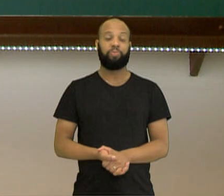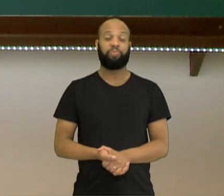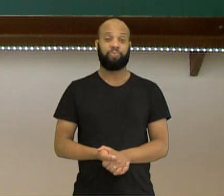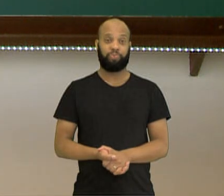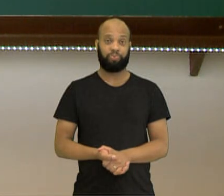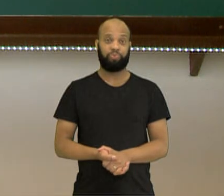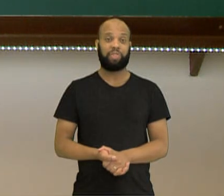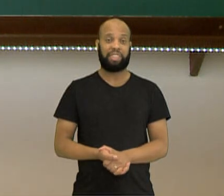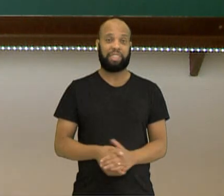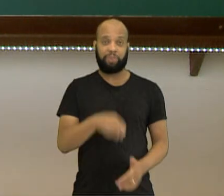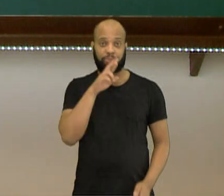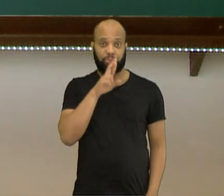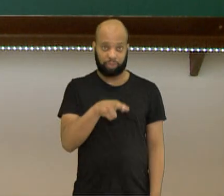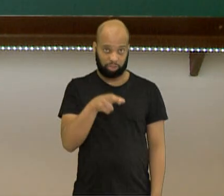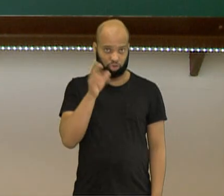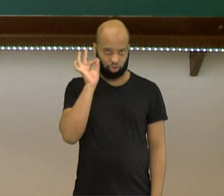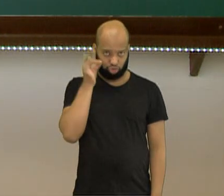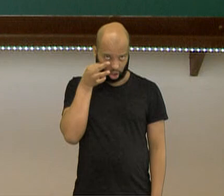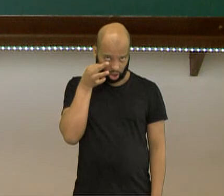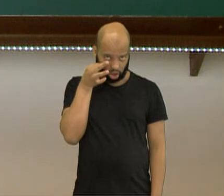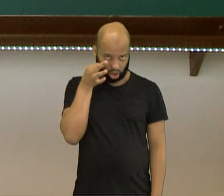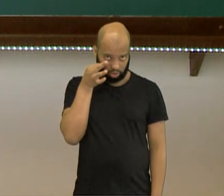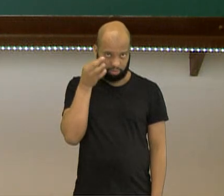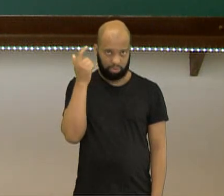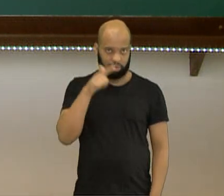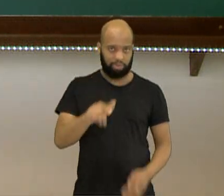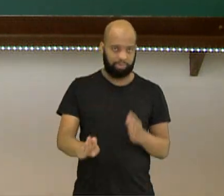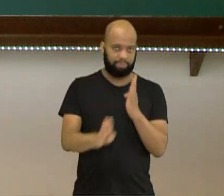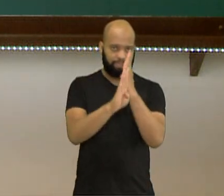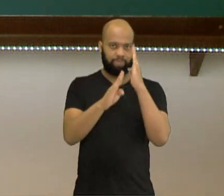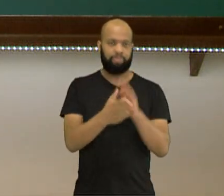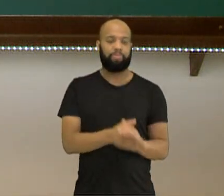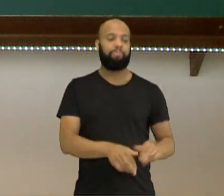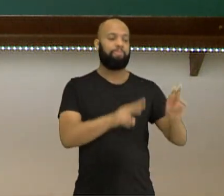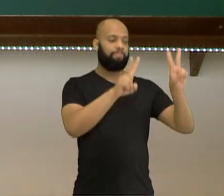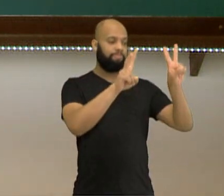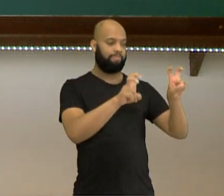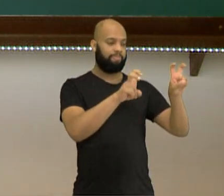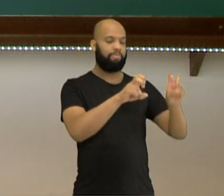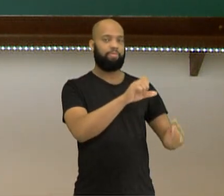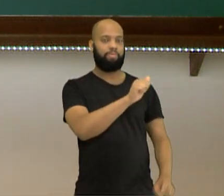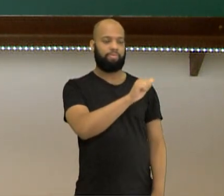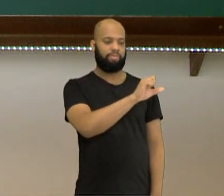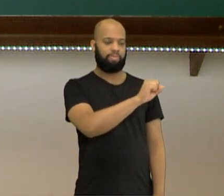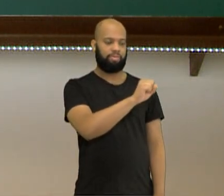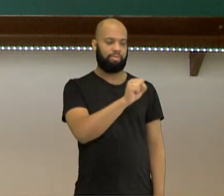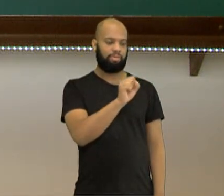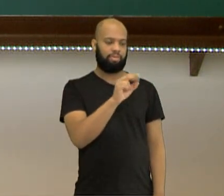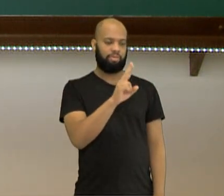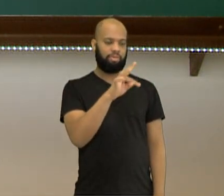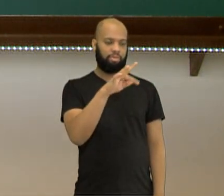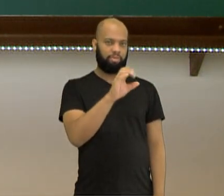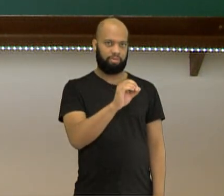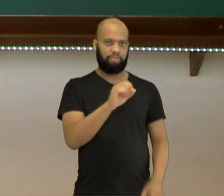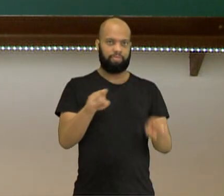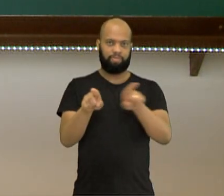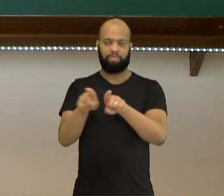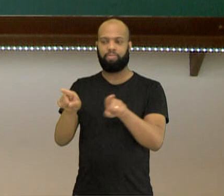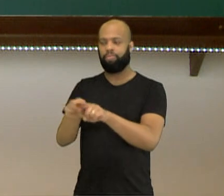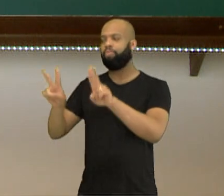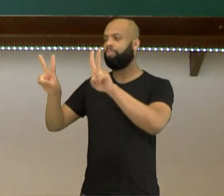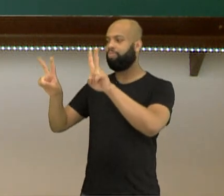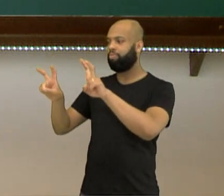Já respondeu? Já achou? Assunto e temática. Lembrou? Assunto